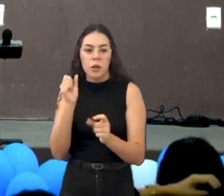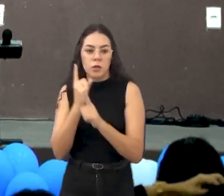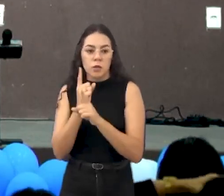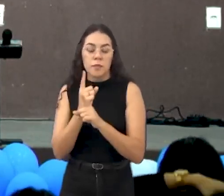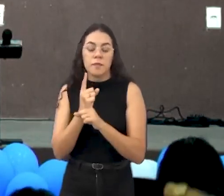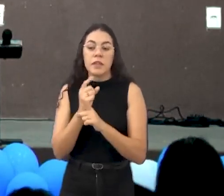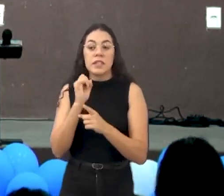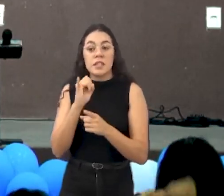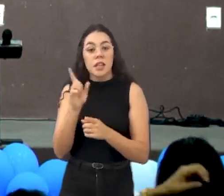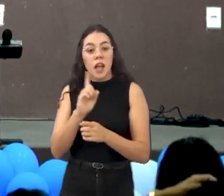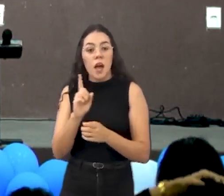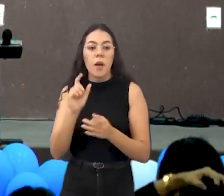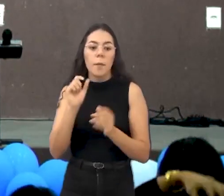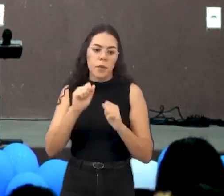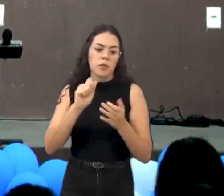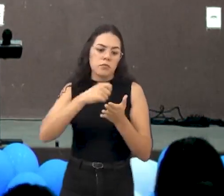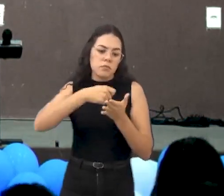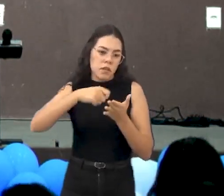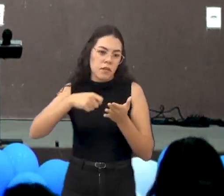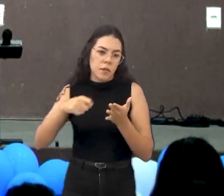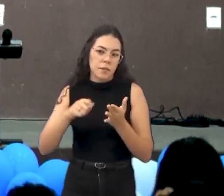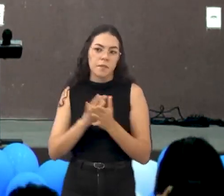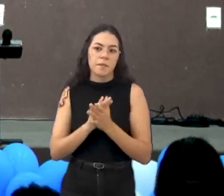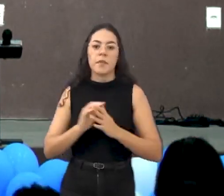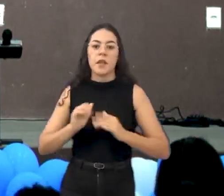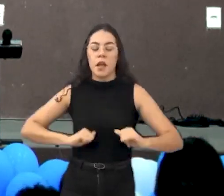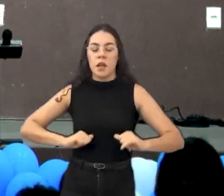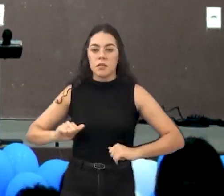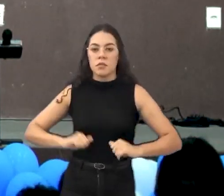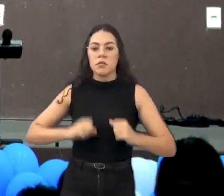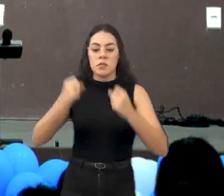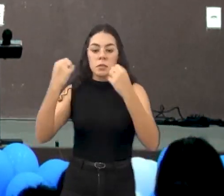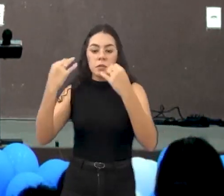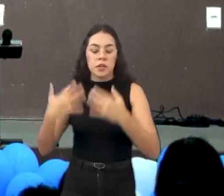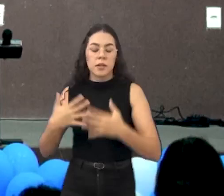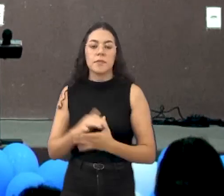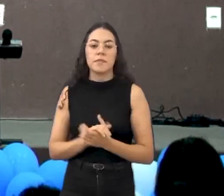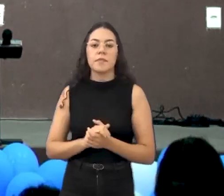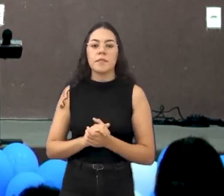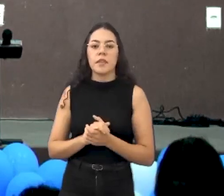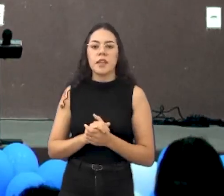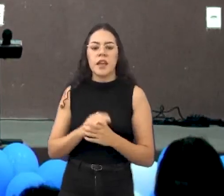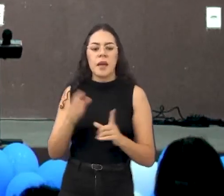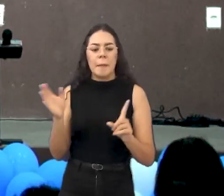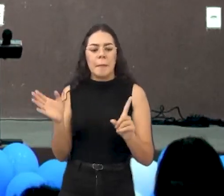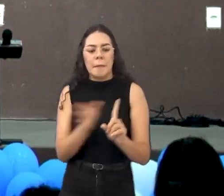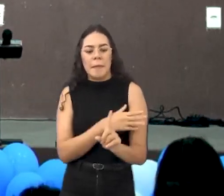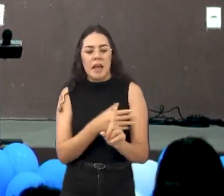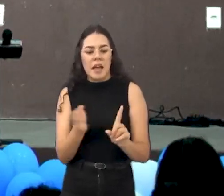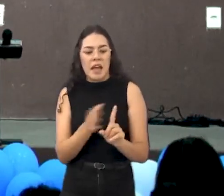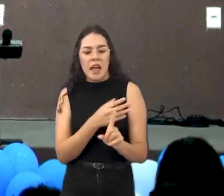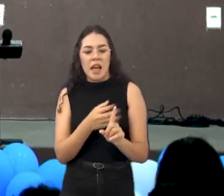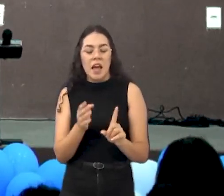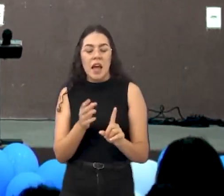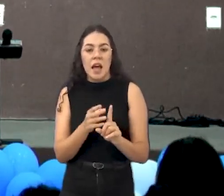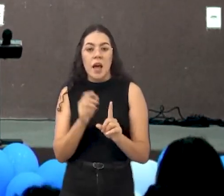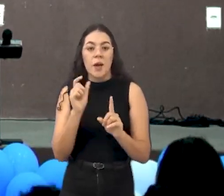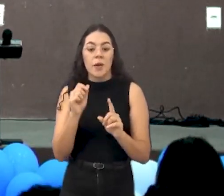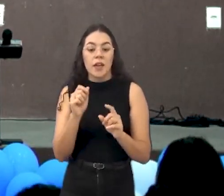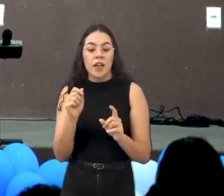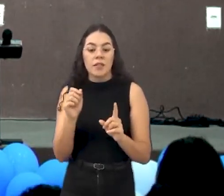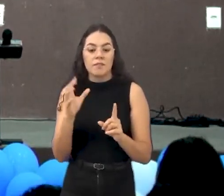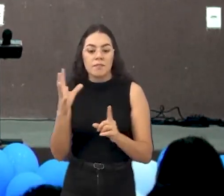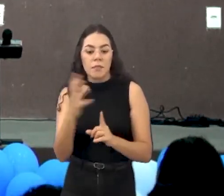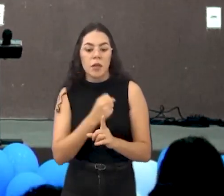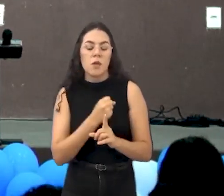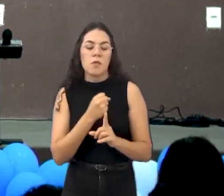Atos 7, 24 e 28. E vendo maltratado um deles, o defendeu